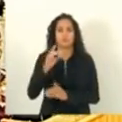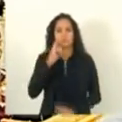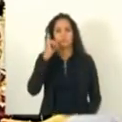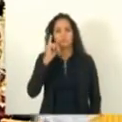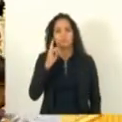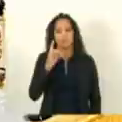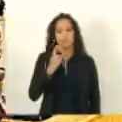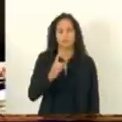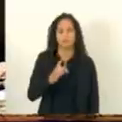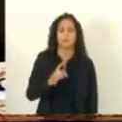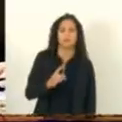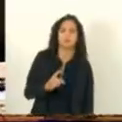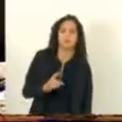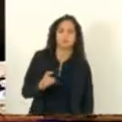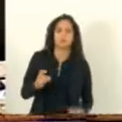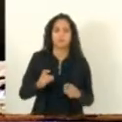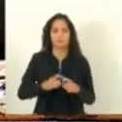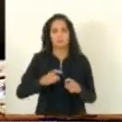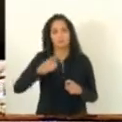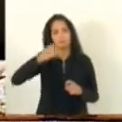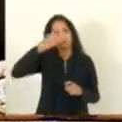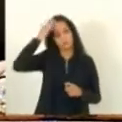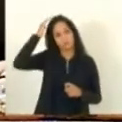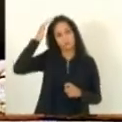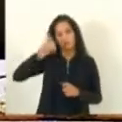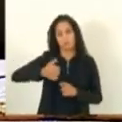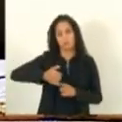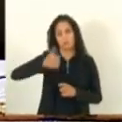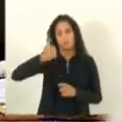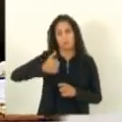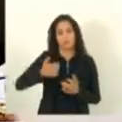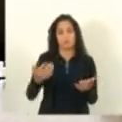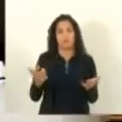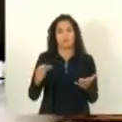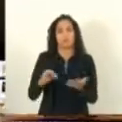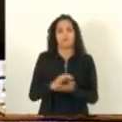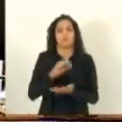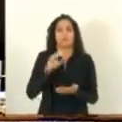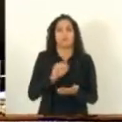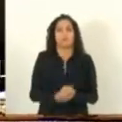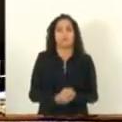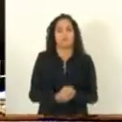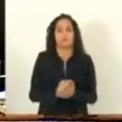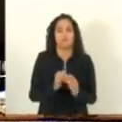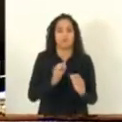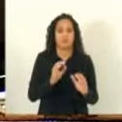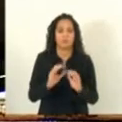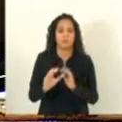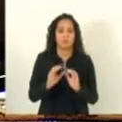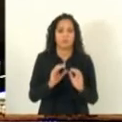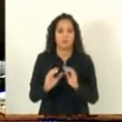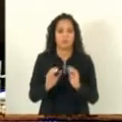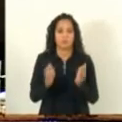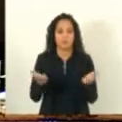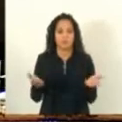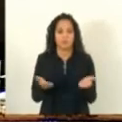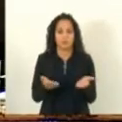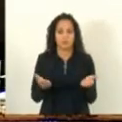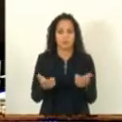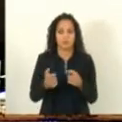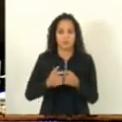deputado doutor Hércules, primeiro orador inscrito nas fases das comunicações, deputado doutor